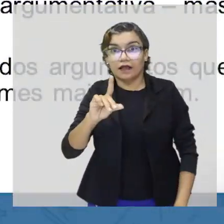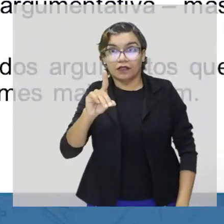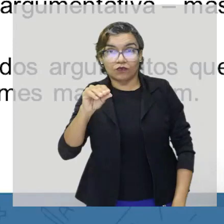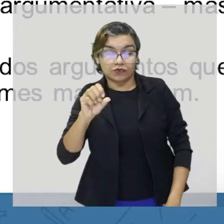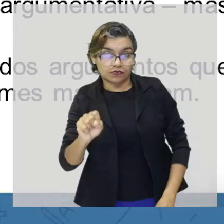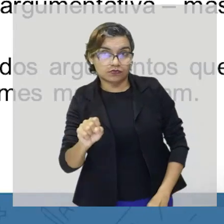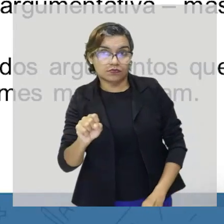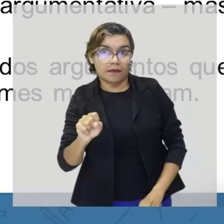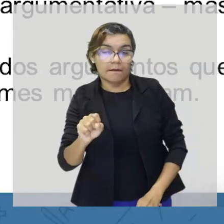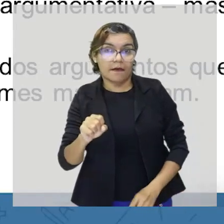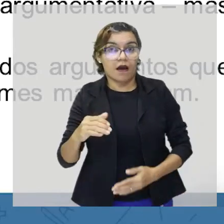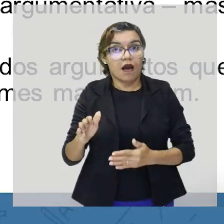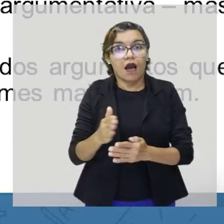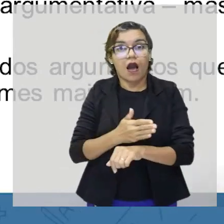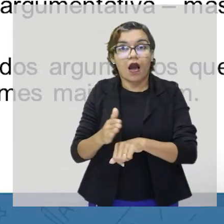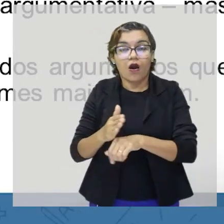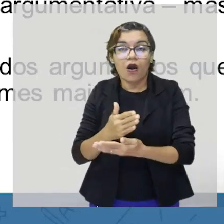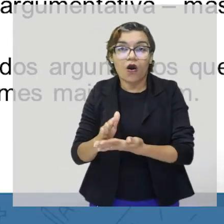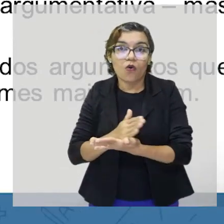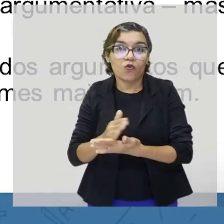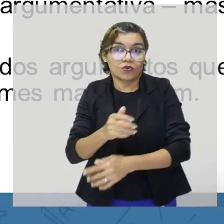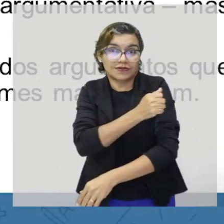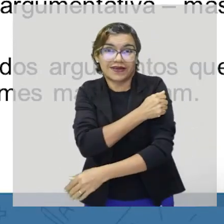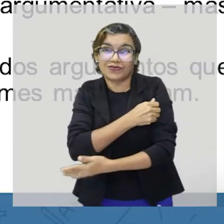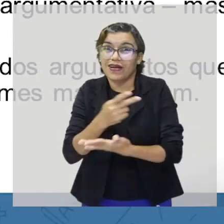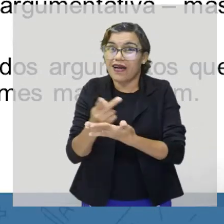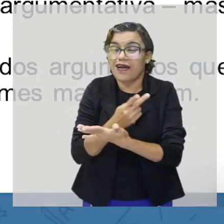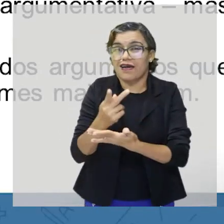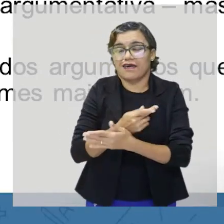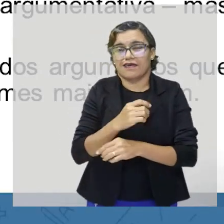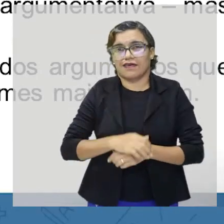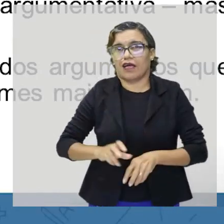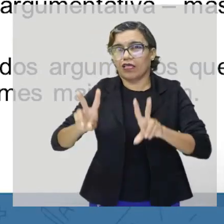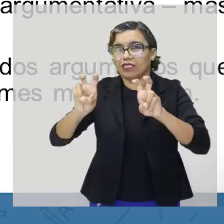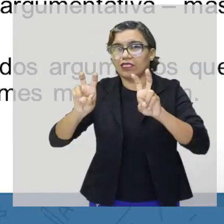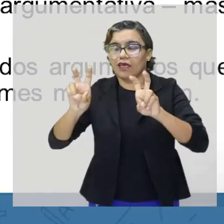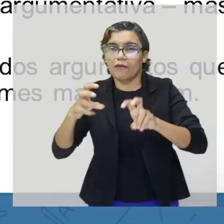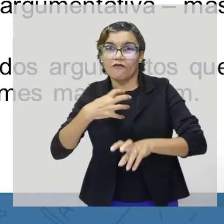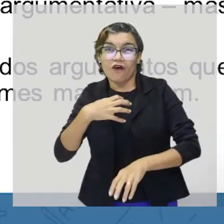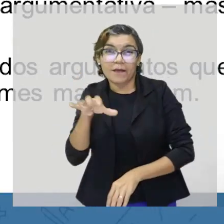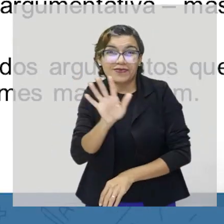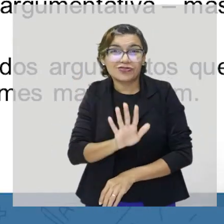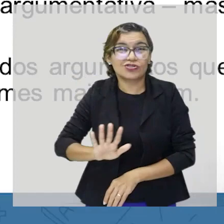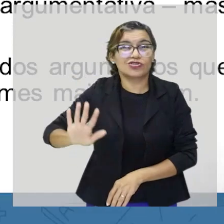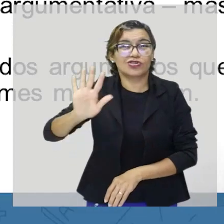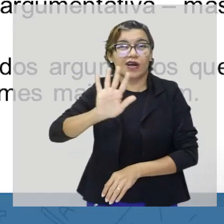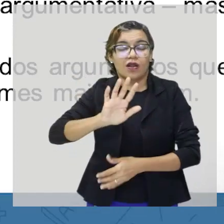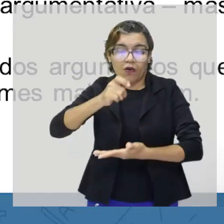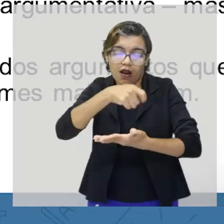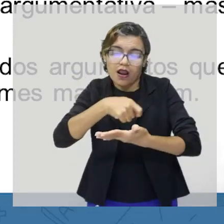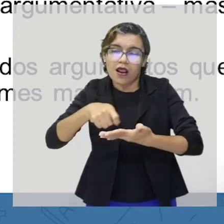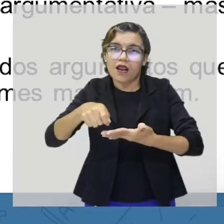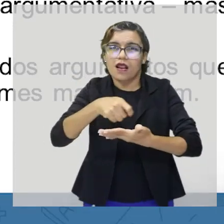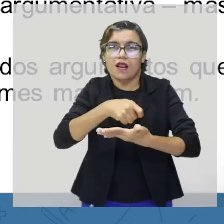muitos candidatos. Apenas falar sobre o tema de uma forma muito geral, de uma forma muito ampla, e aí ele